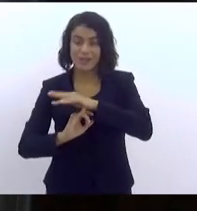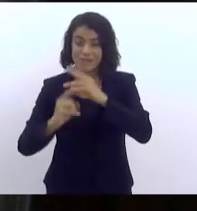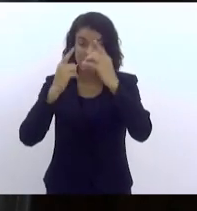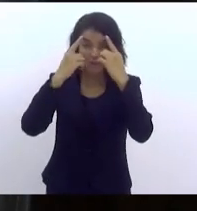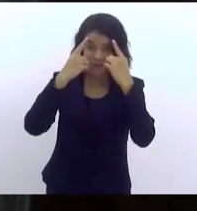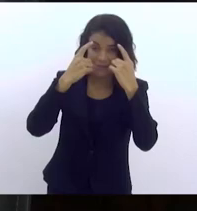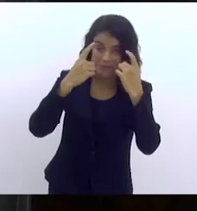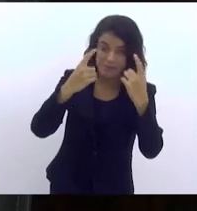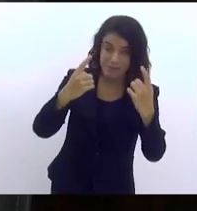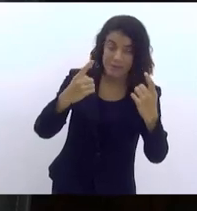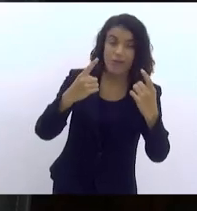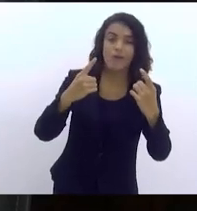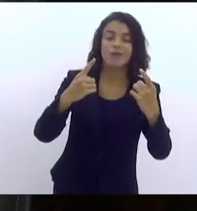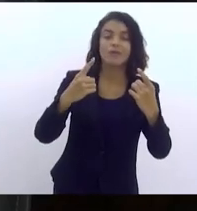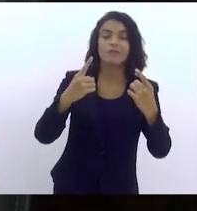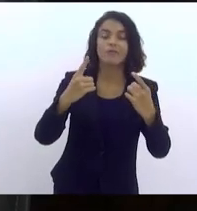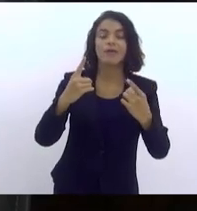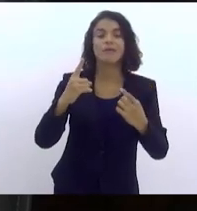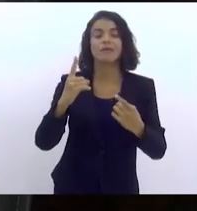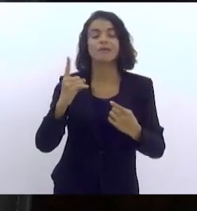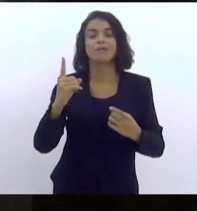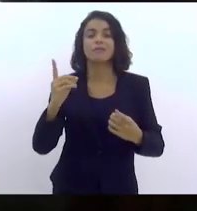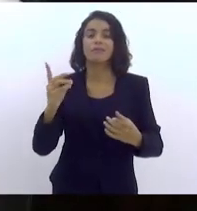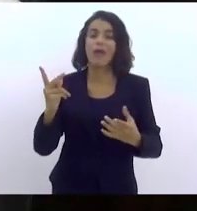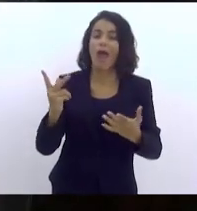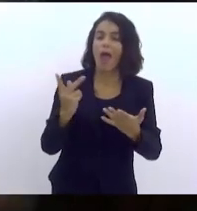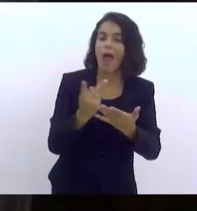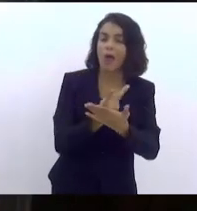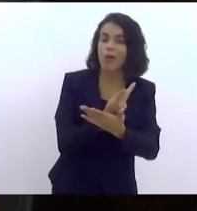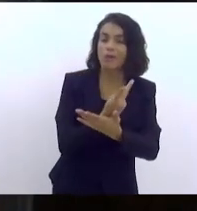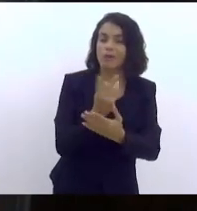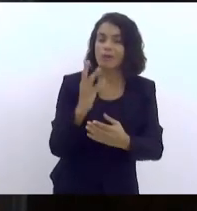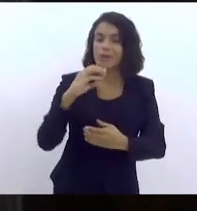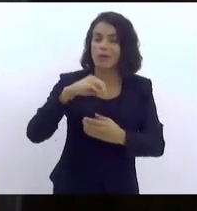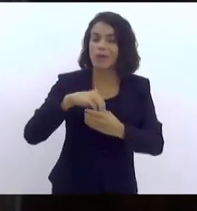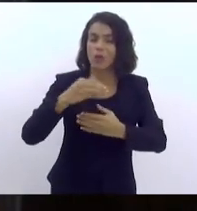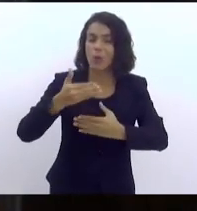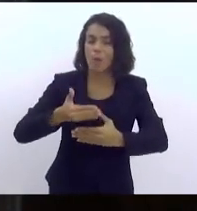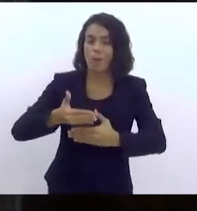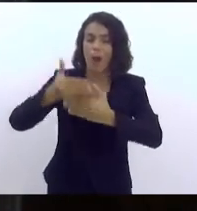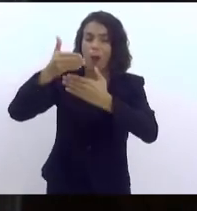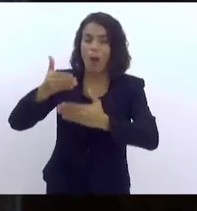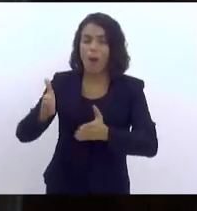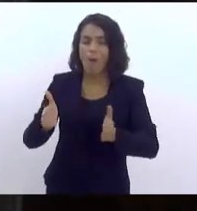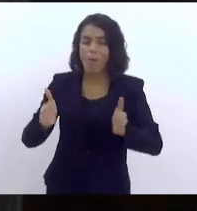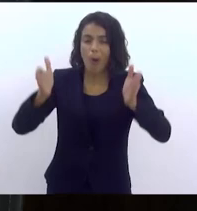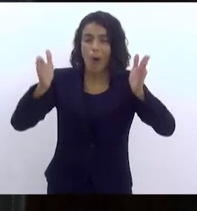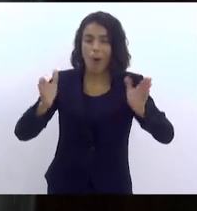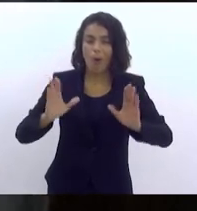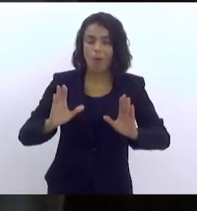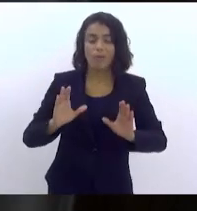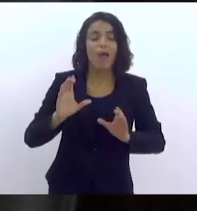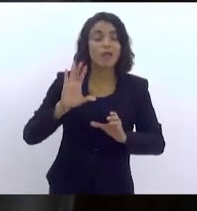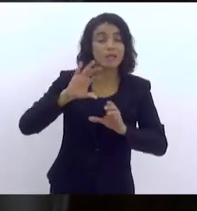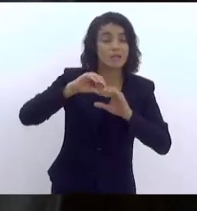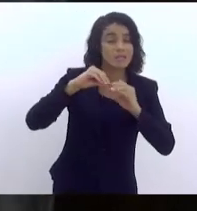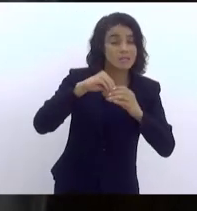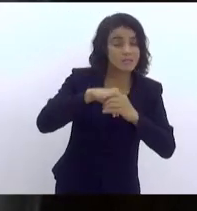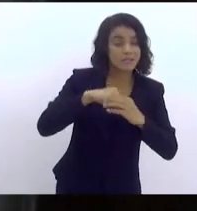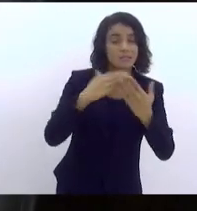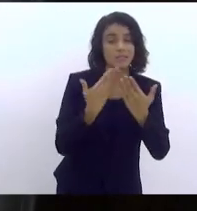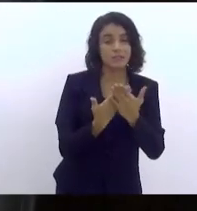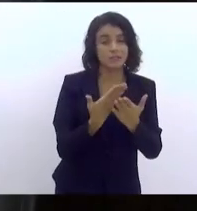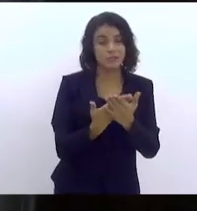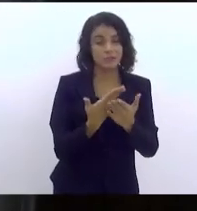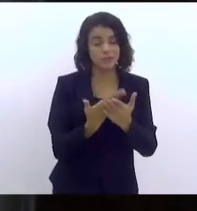que acontece dentre os Muros da Escola ela não está